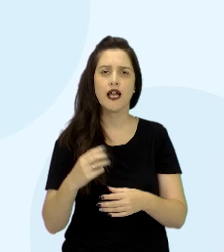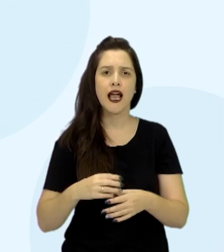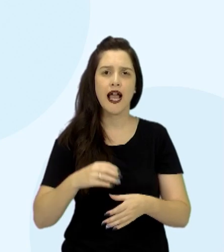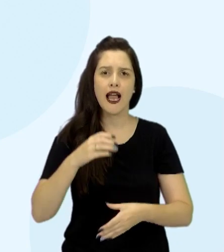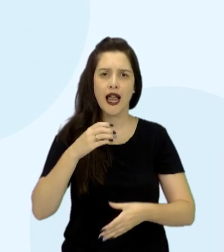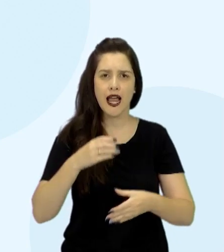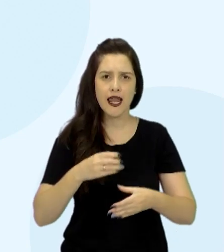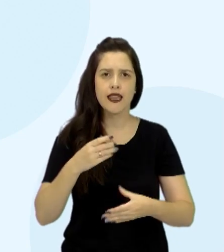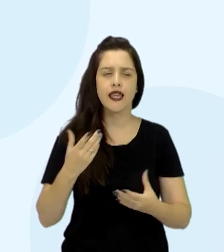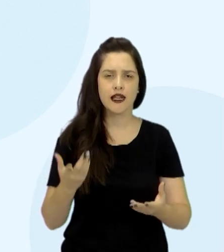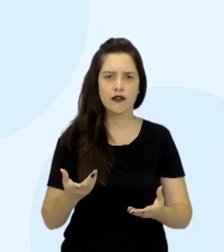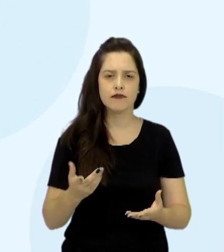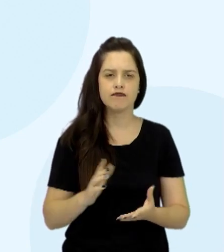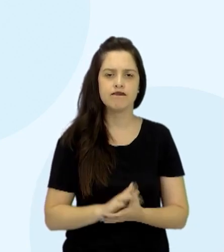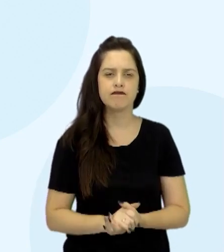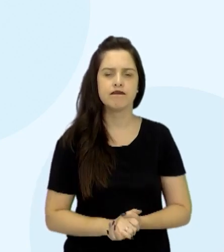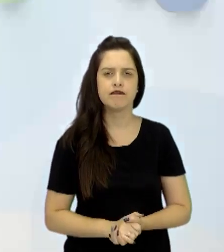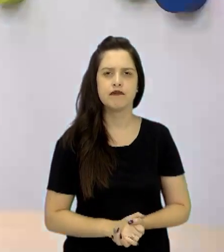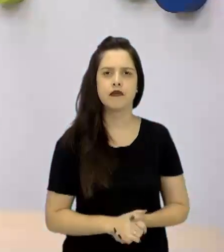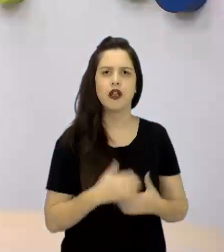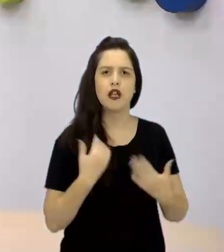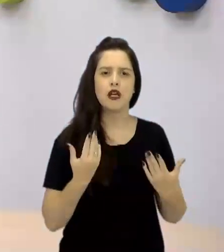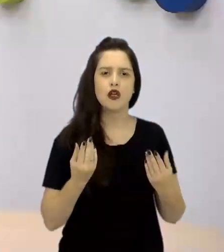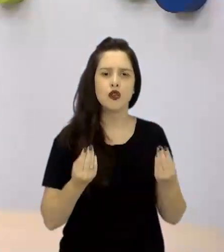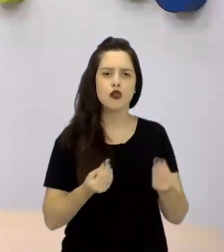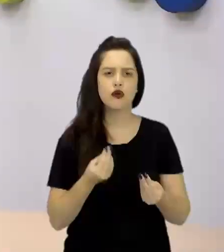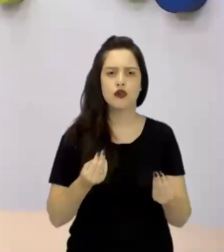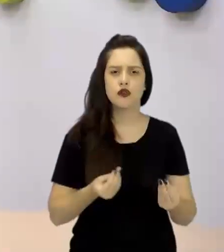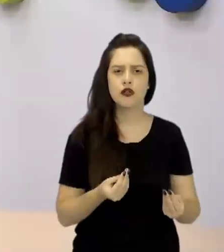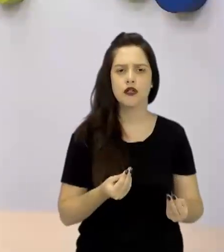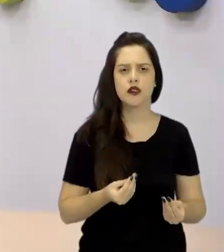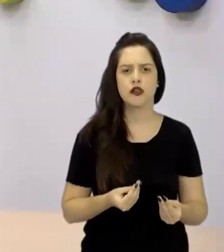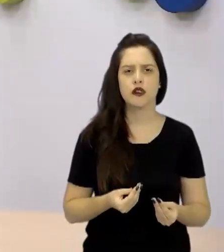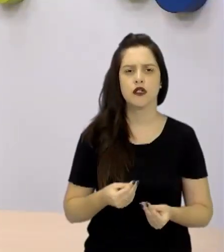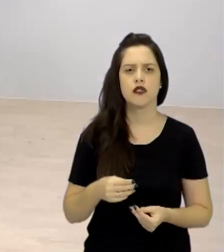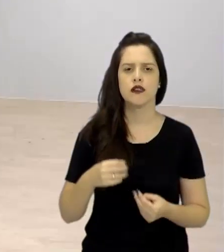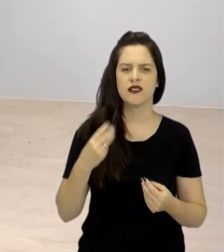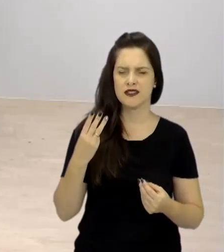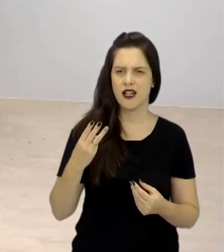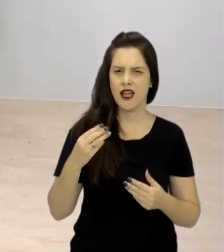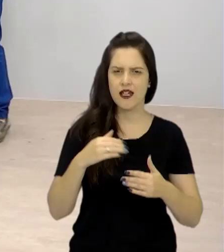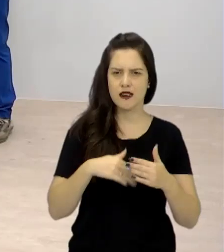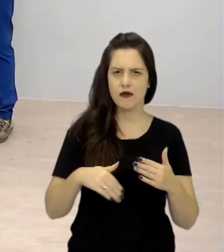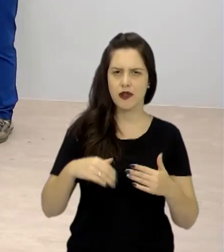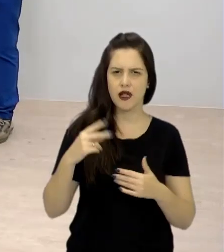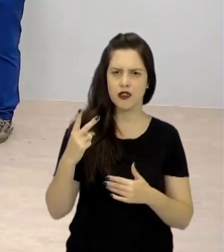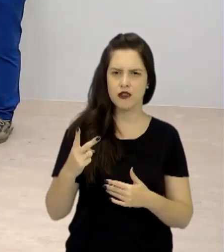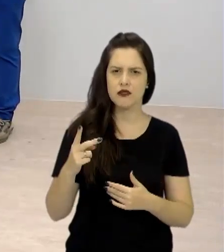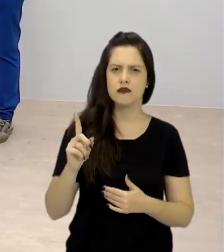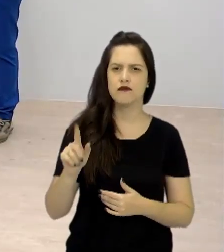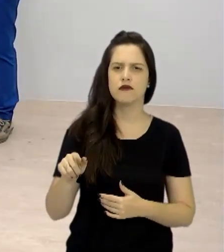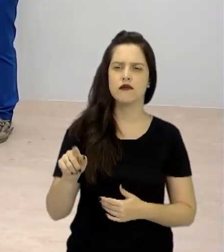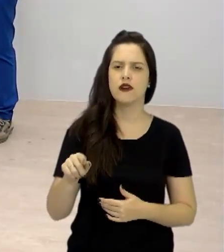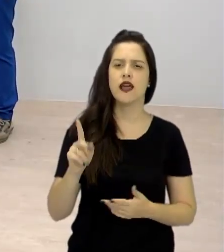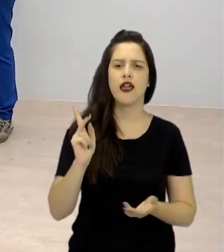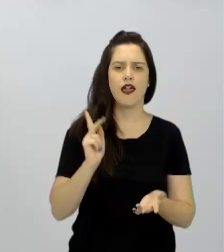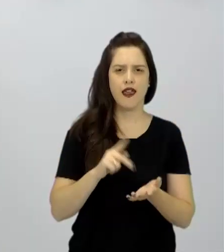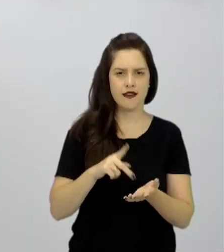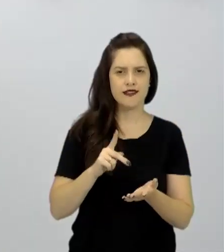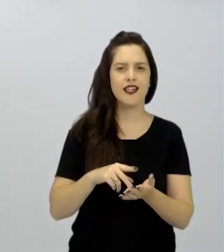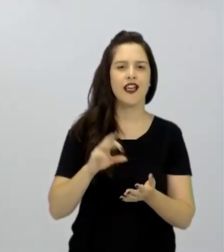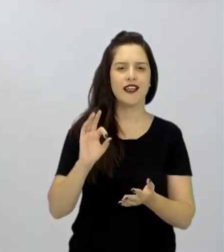Então, posso fazer outra leitura, gente? Que Claro. 6 está para 4, assim como 3 está para 2, é correto? Não? Ah, mas sim, é